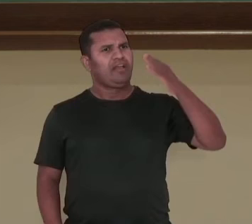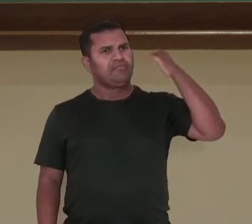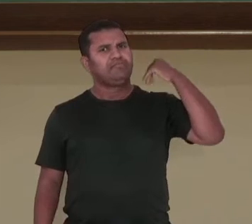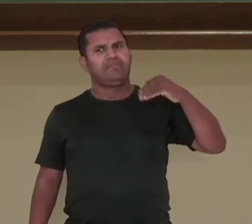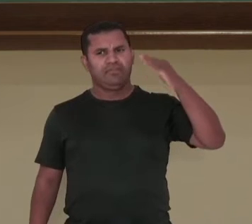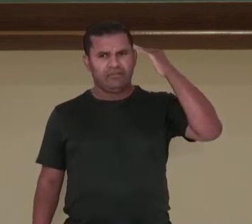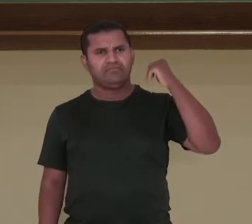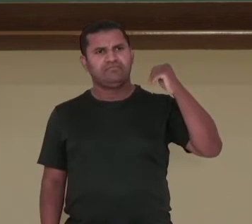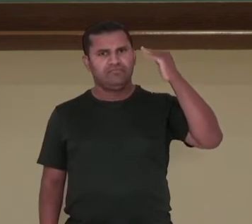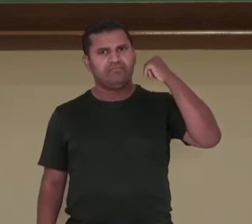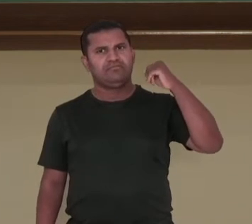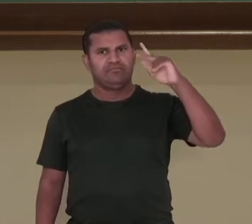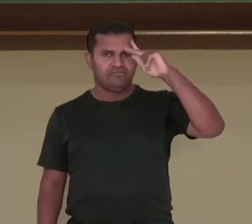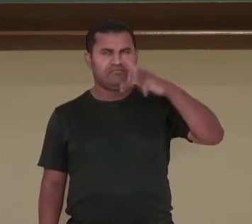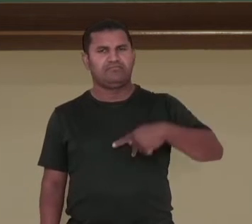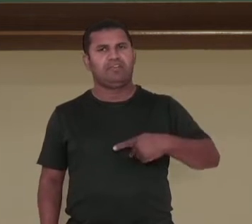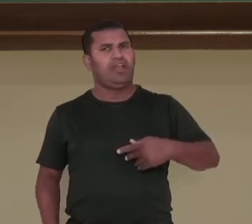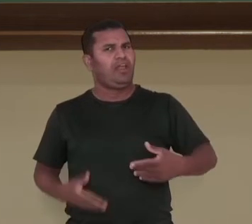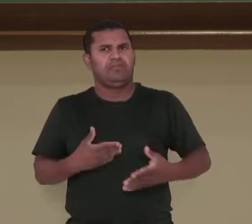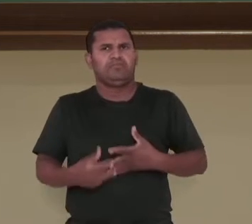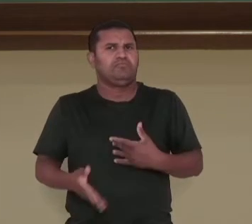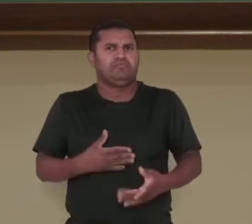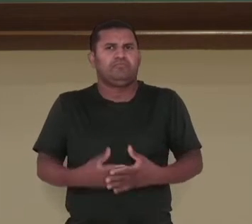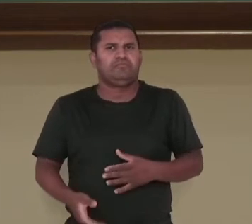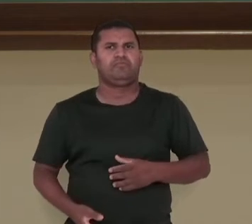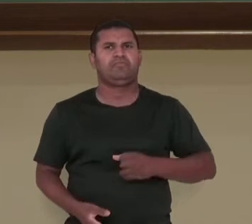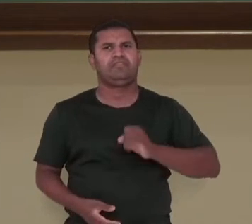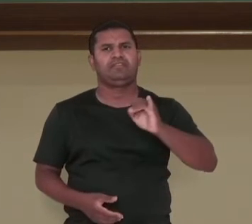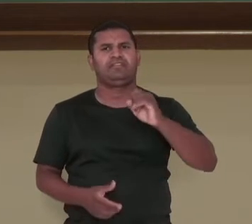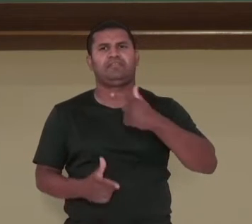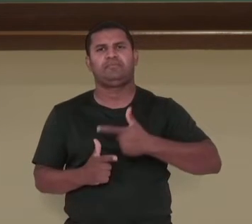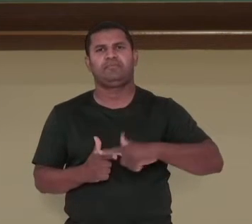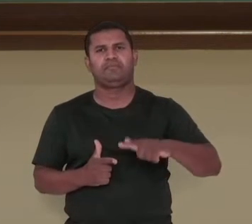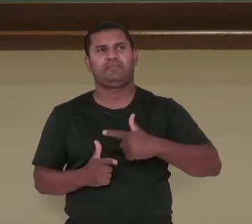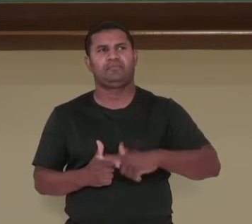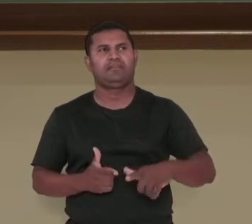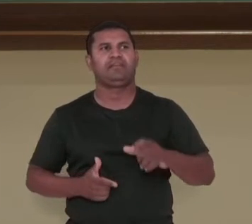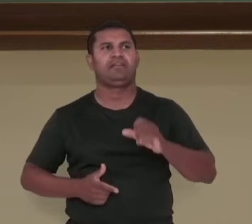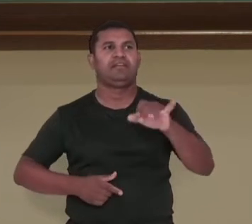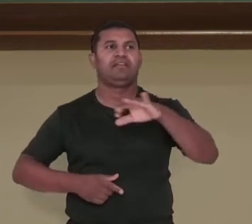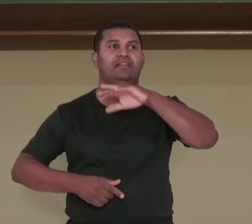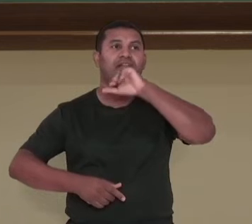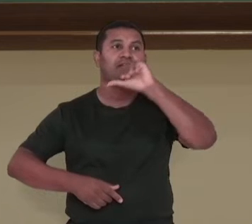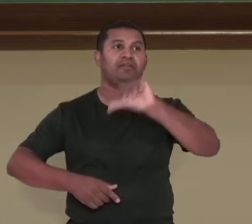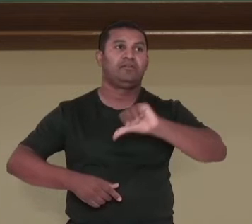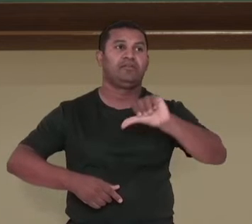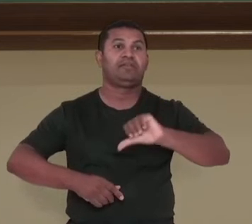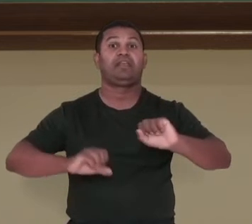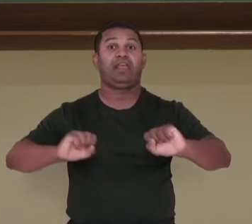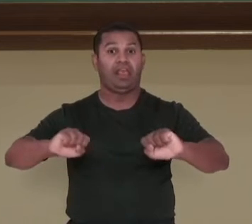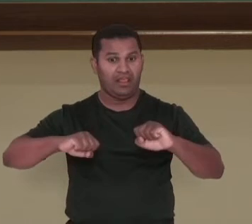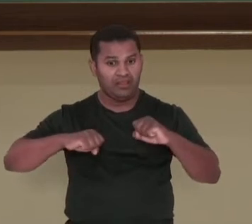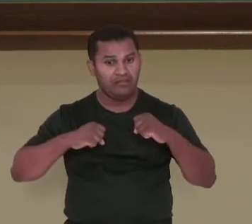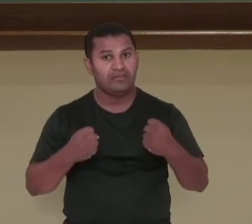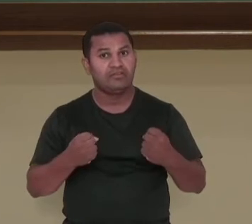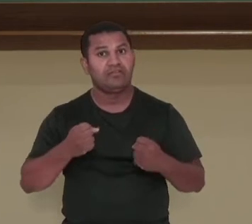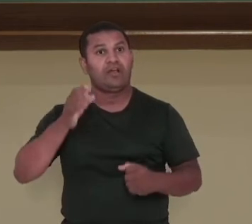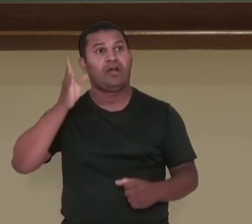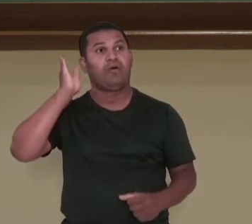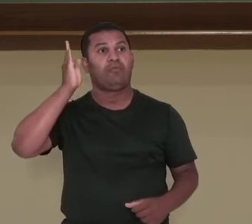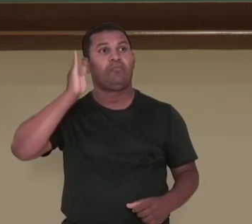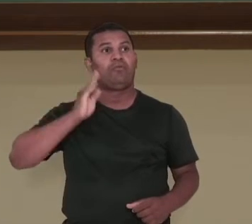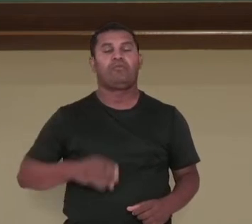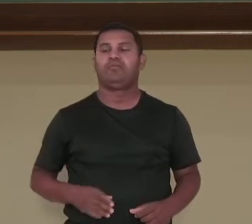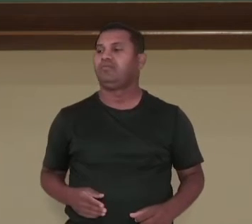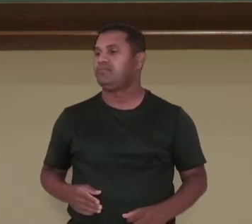proativa, ele não tá se importando com as dificuldades que ele vai enfrentar, ele vai tomar essa iniciativa, e aí o Shrek no final fala,